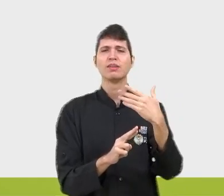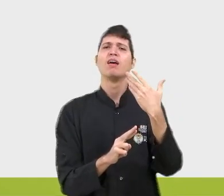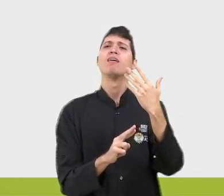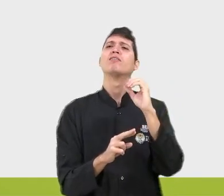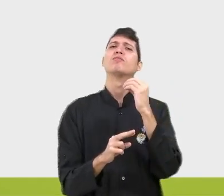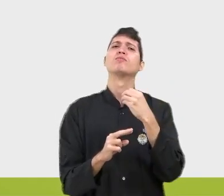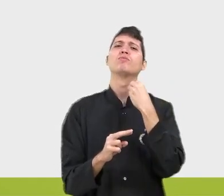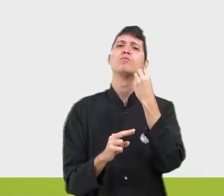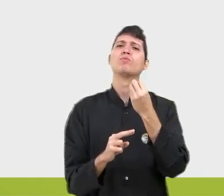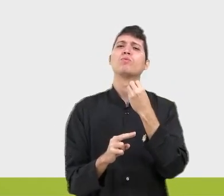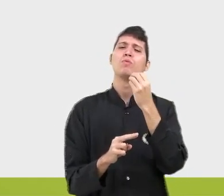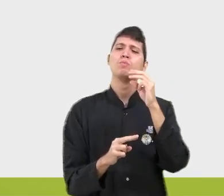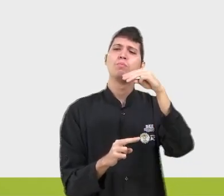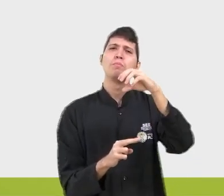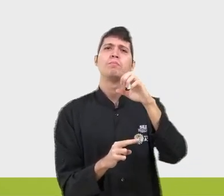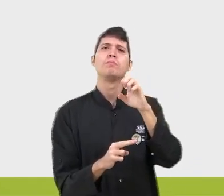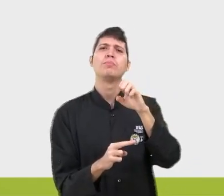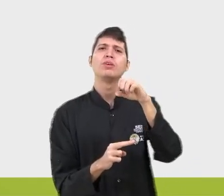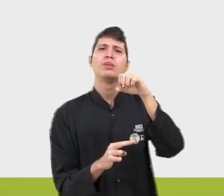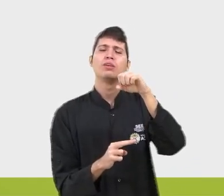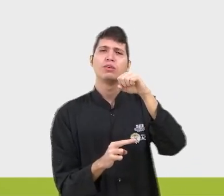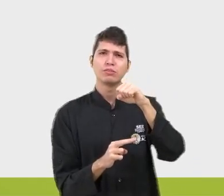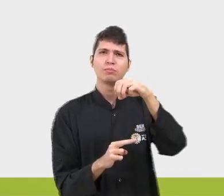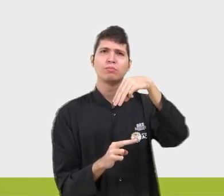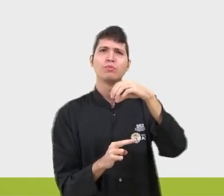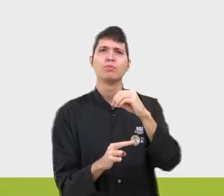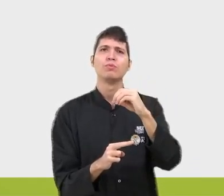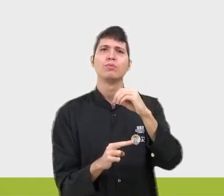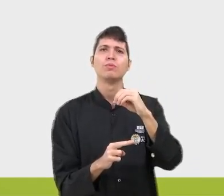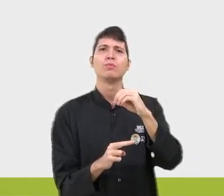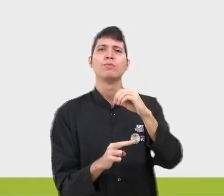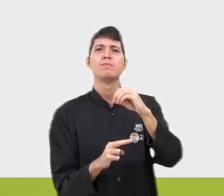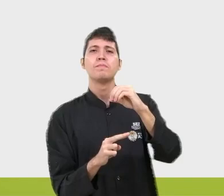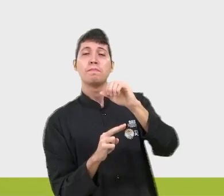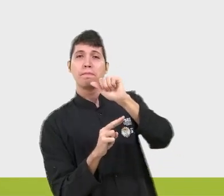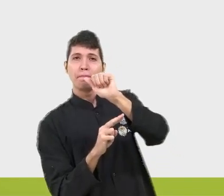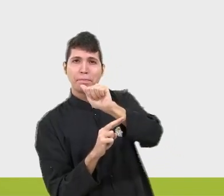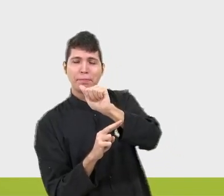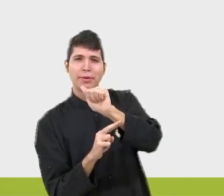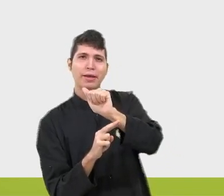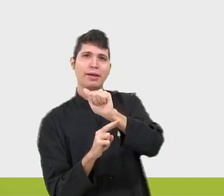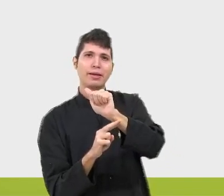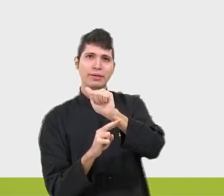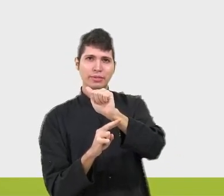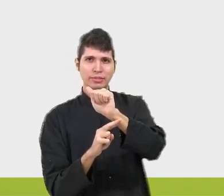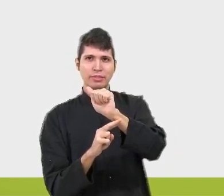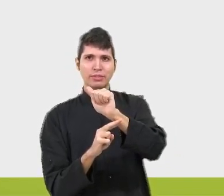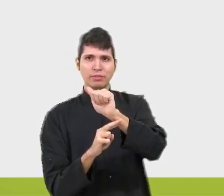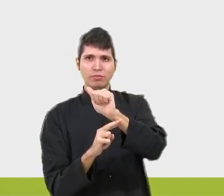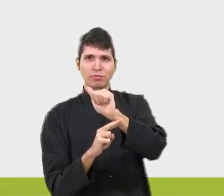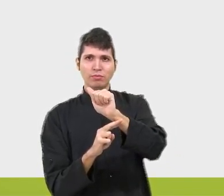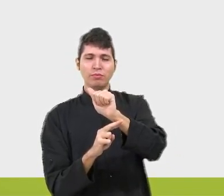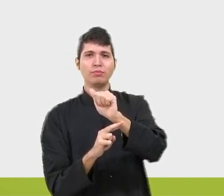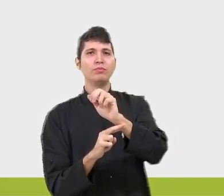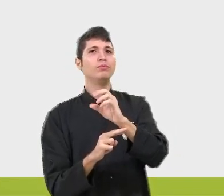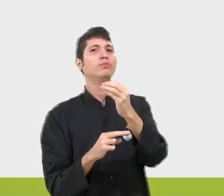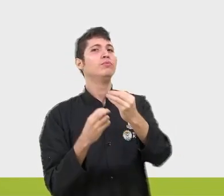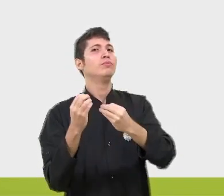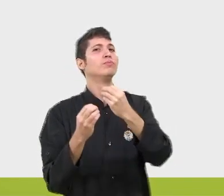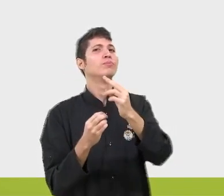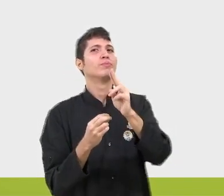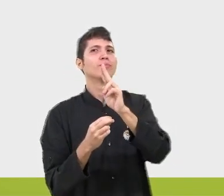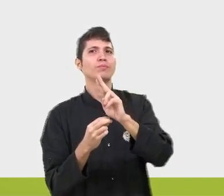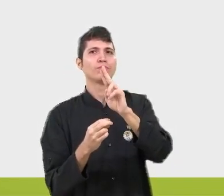esse o mesmo ou a mesma? Vamos lá, um exemplo. O mesmo que eu disse a ela,